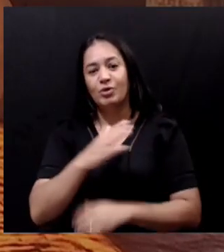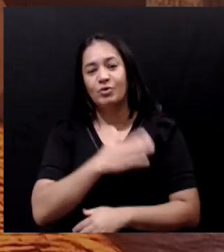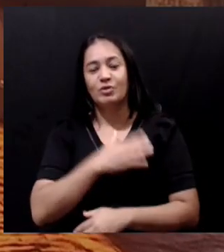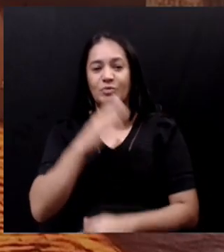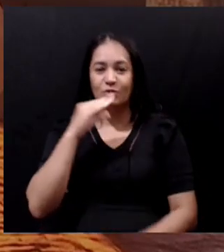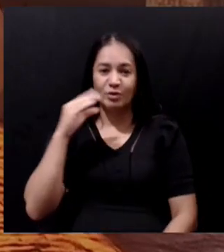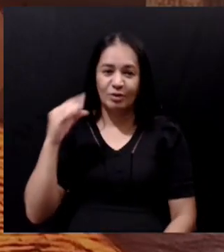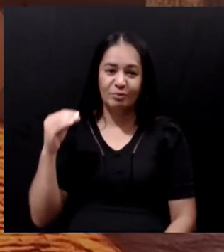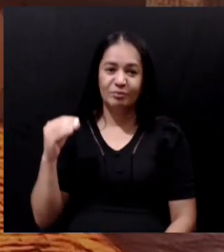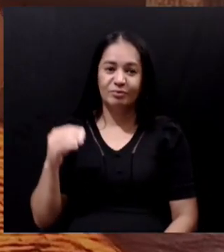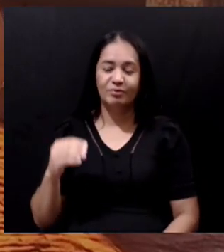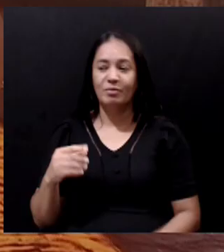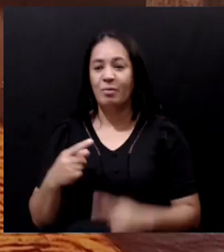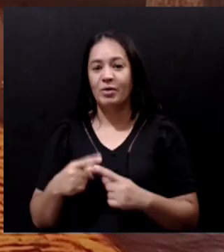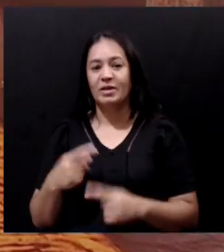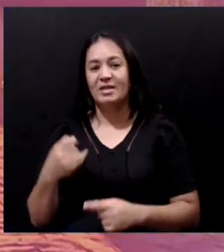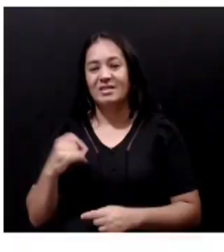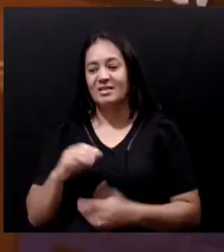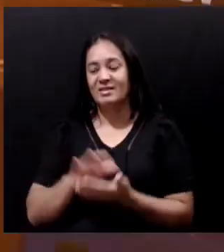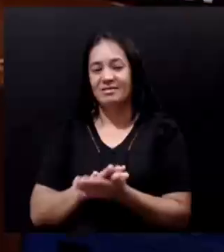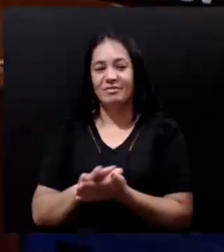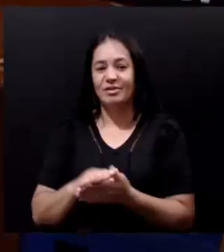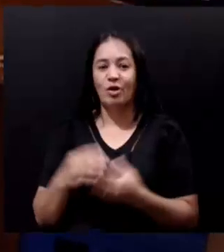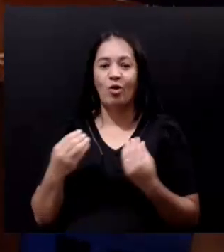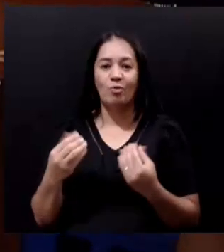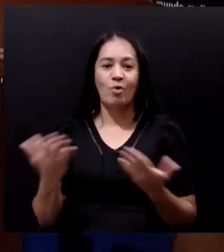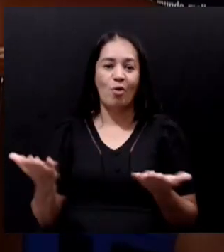a gente não estaria onde está hoje, né?